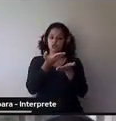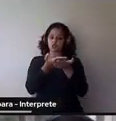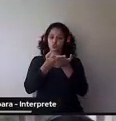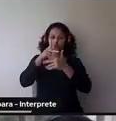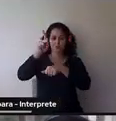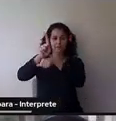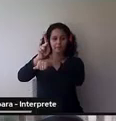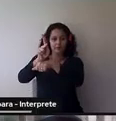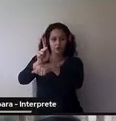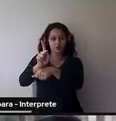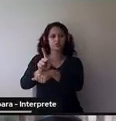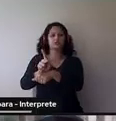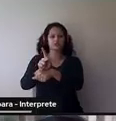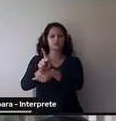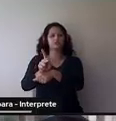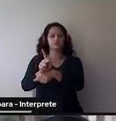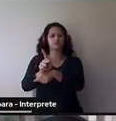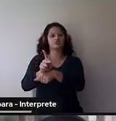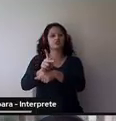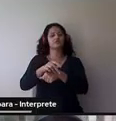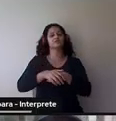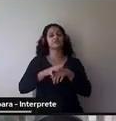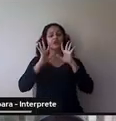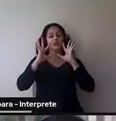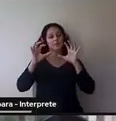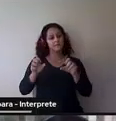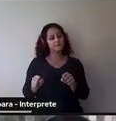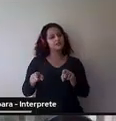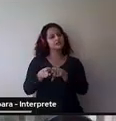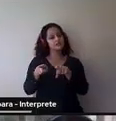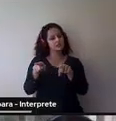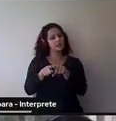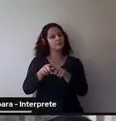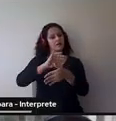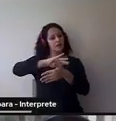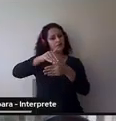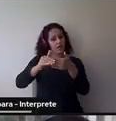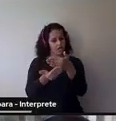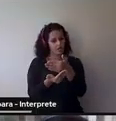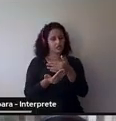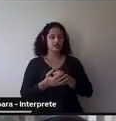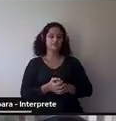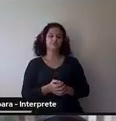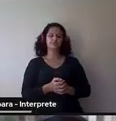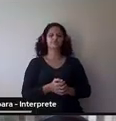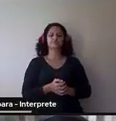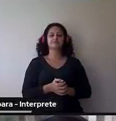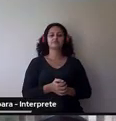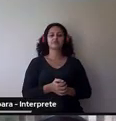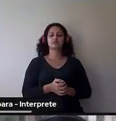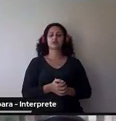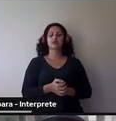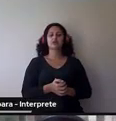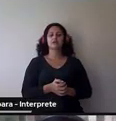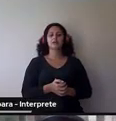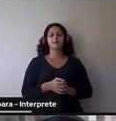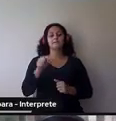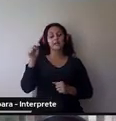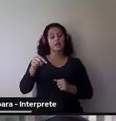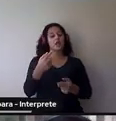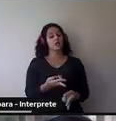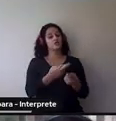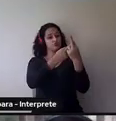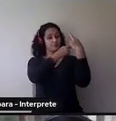de organismos e também da Mata Atlântica. Abriga mais de 60% da população brasileira, e ela é responsável por